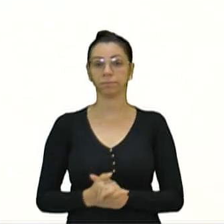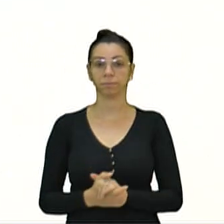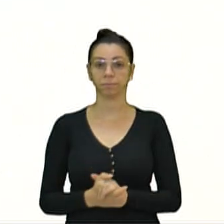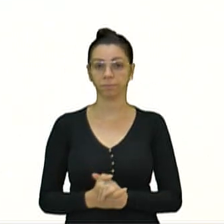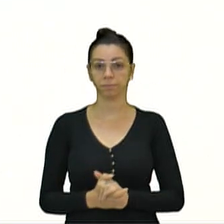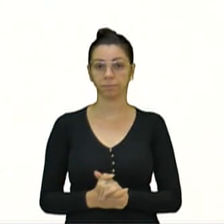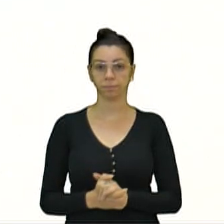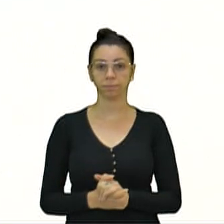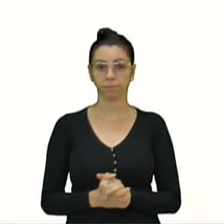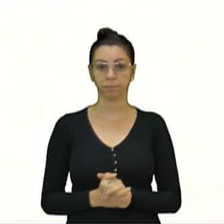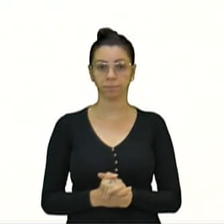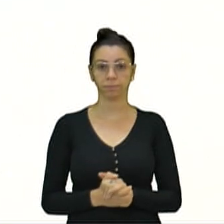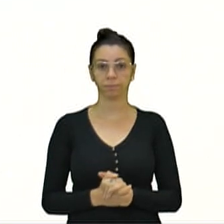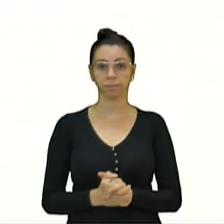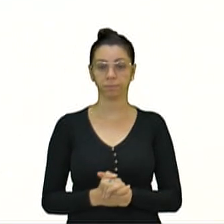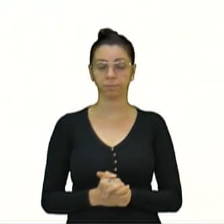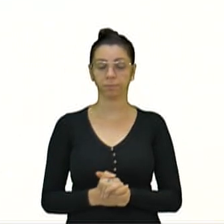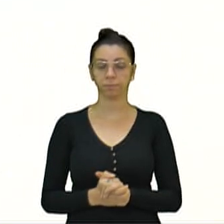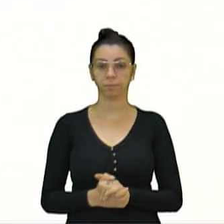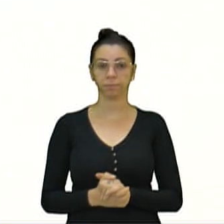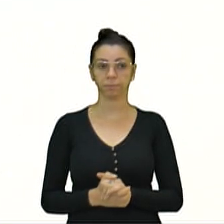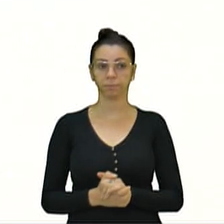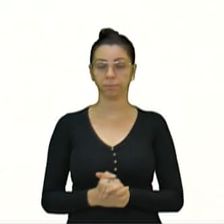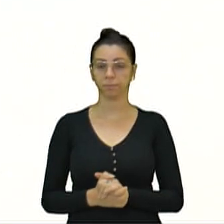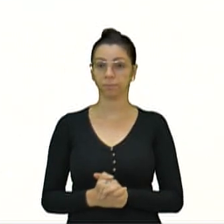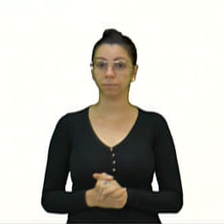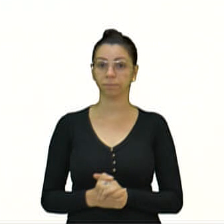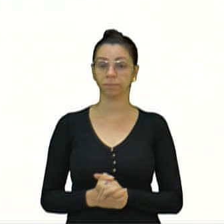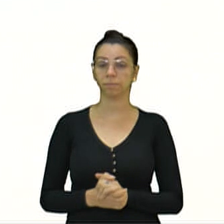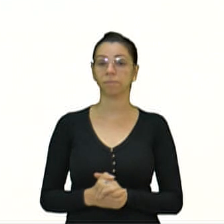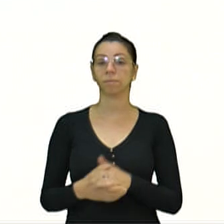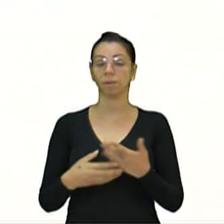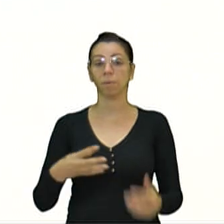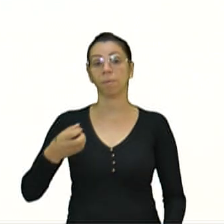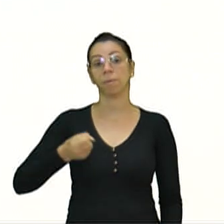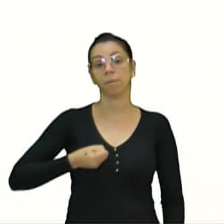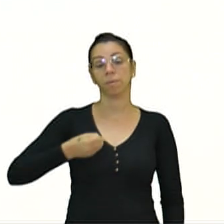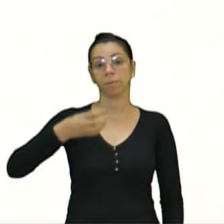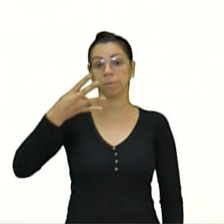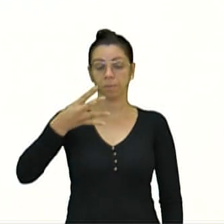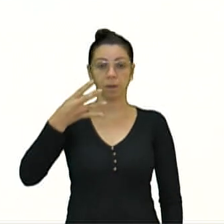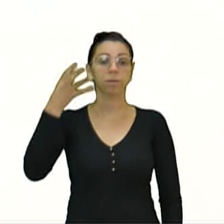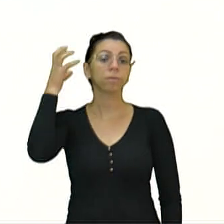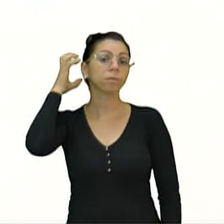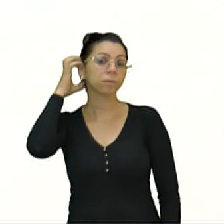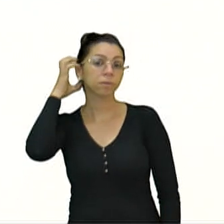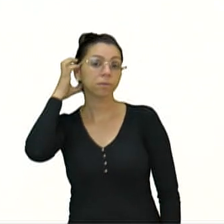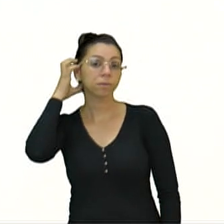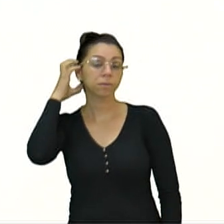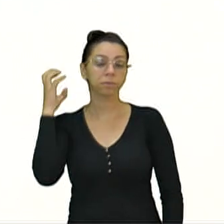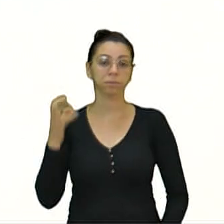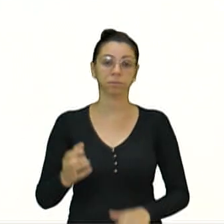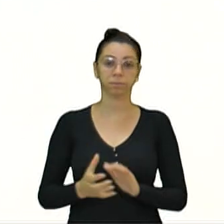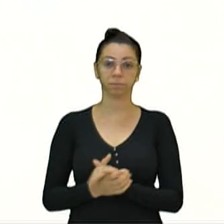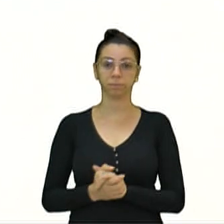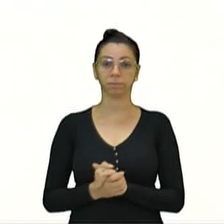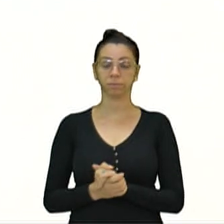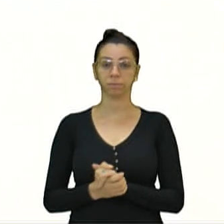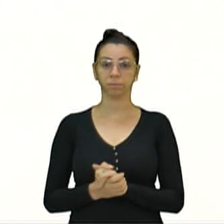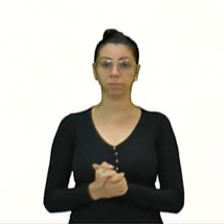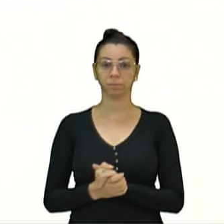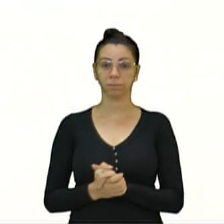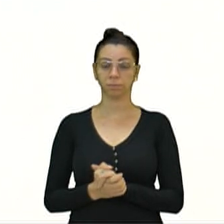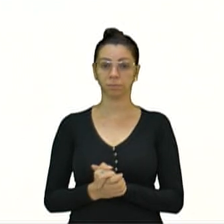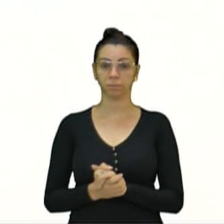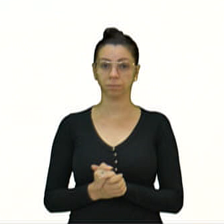site. Radio, rádio, vem em quarto lugar. Number 5, text messages. Em quinto,